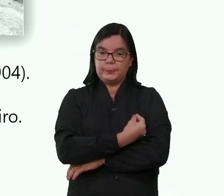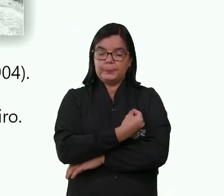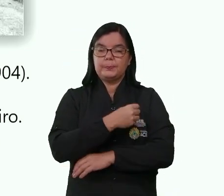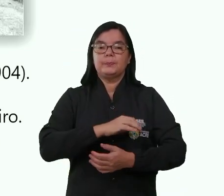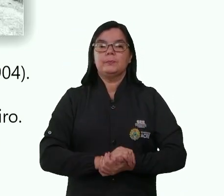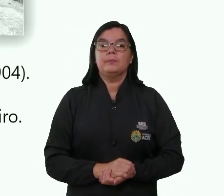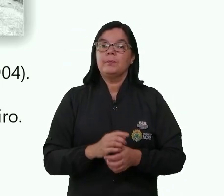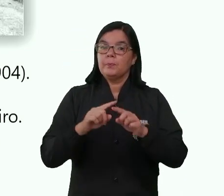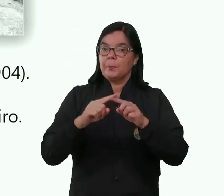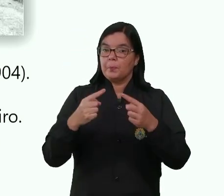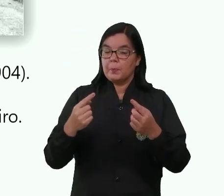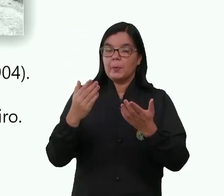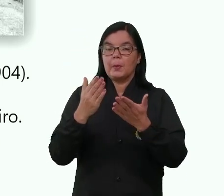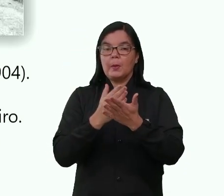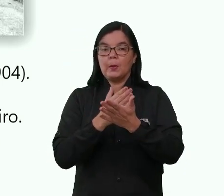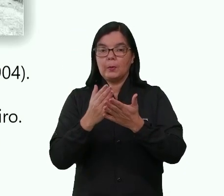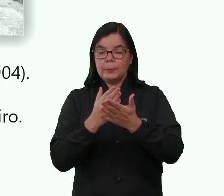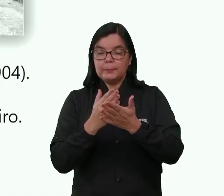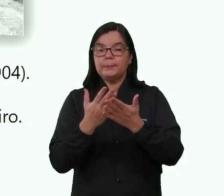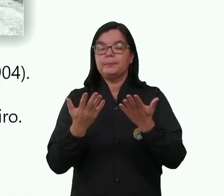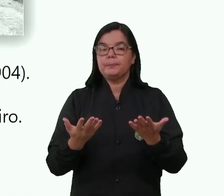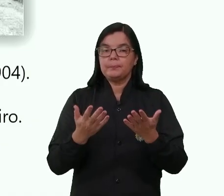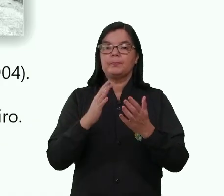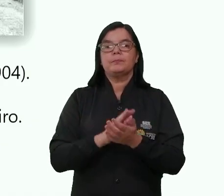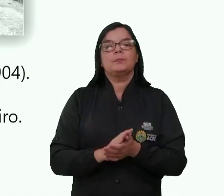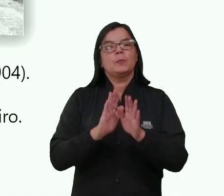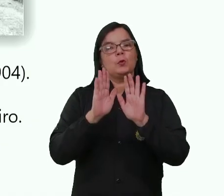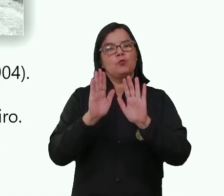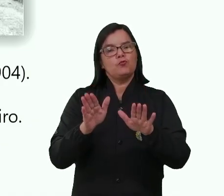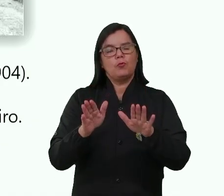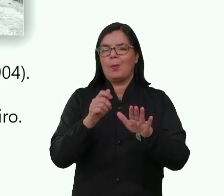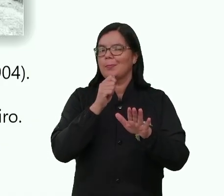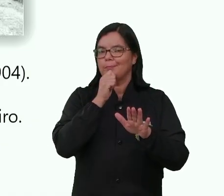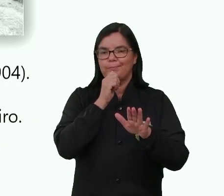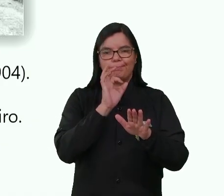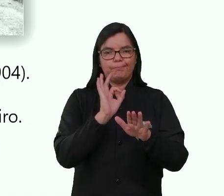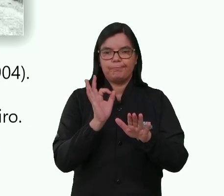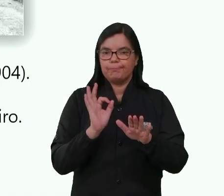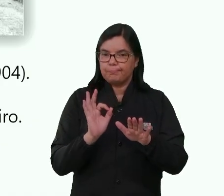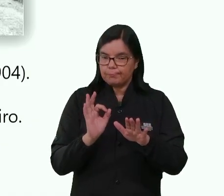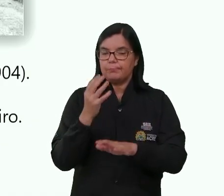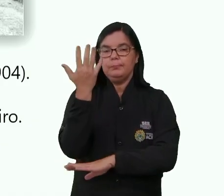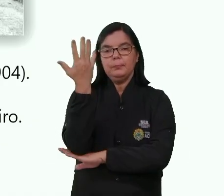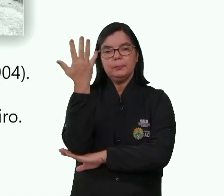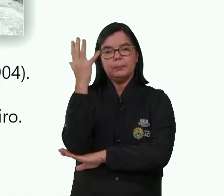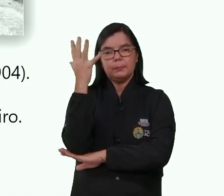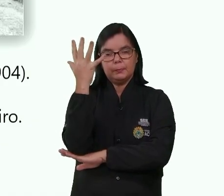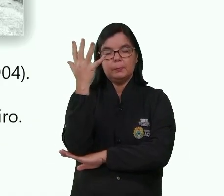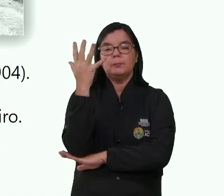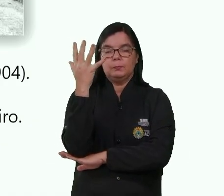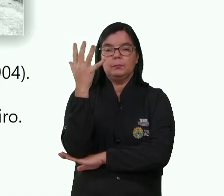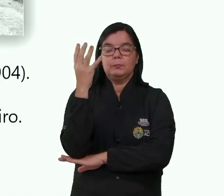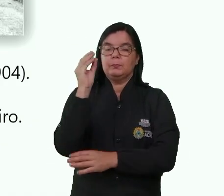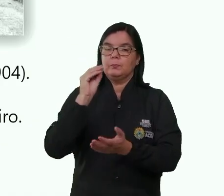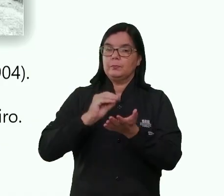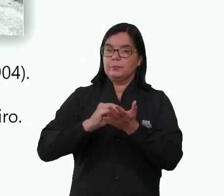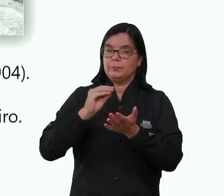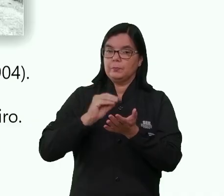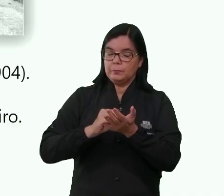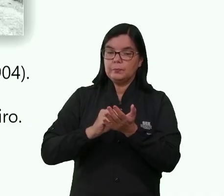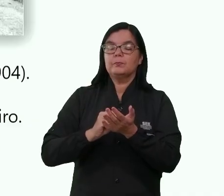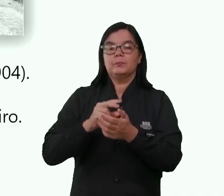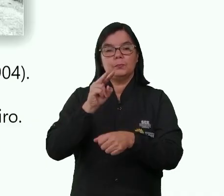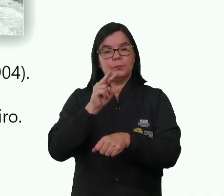existem, mas algumas, digamos assim, já não existem mais, né, devido à ausência